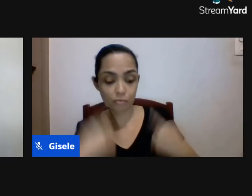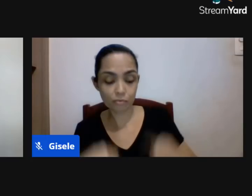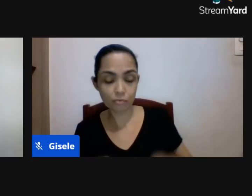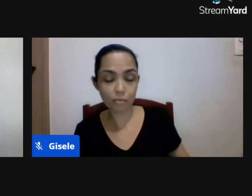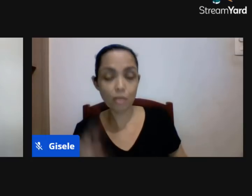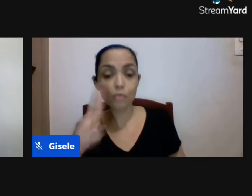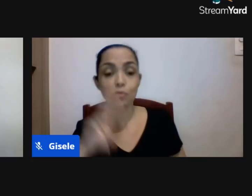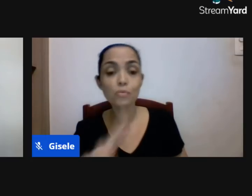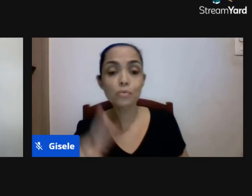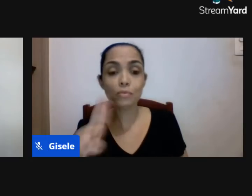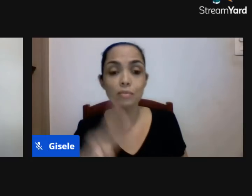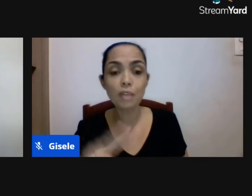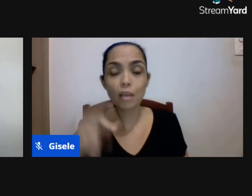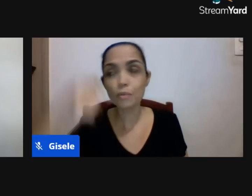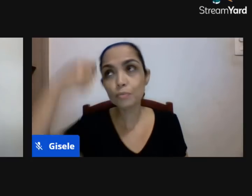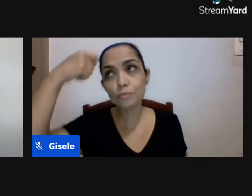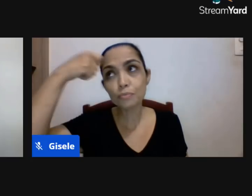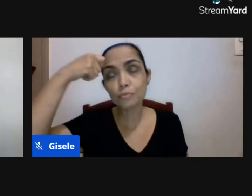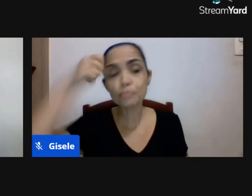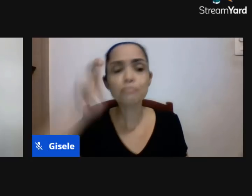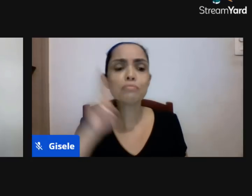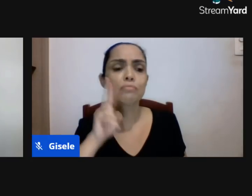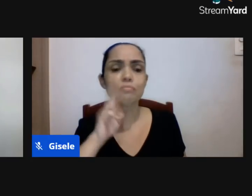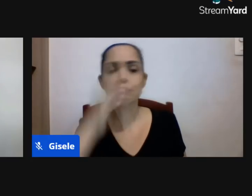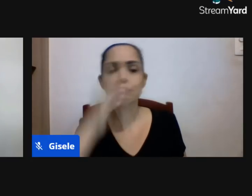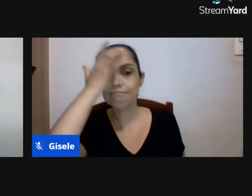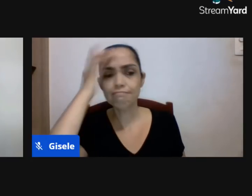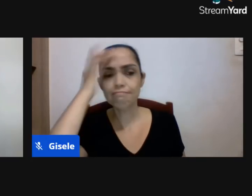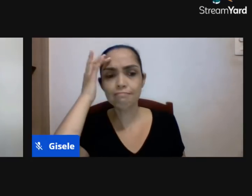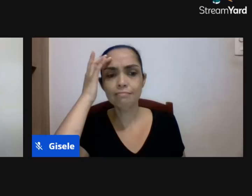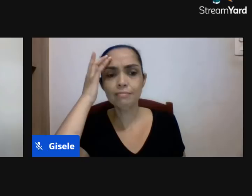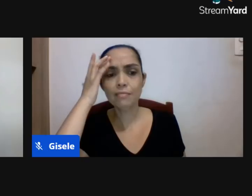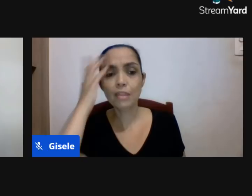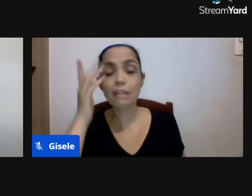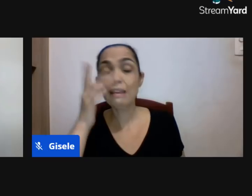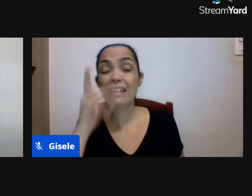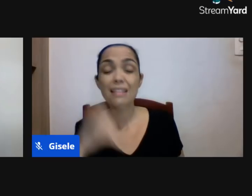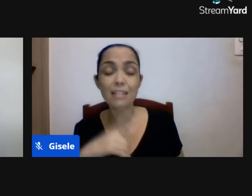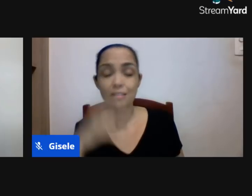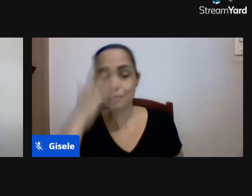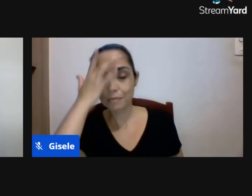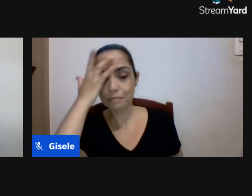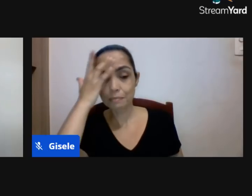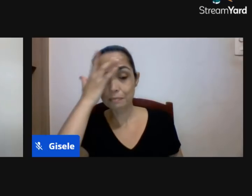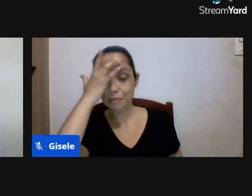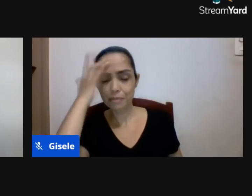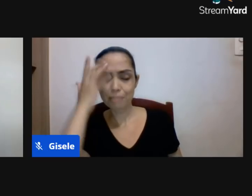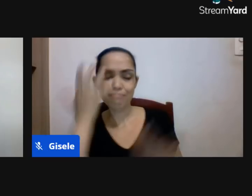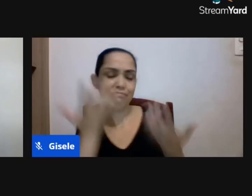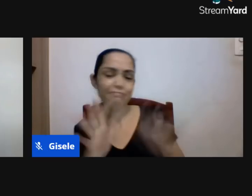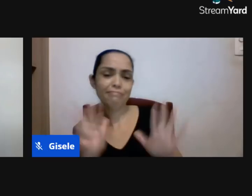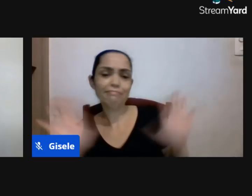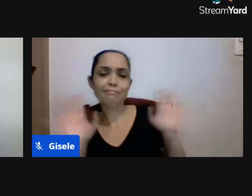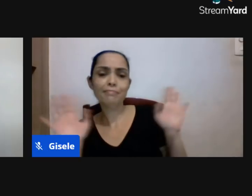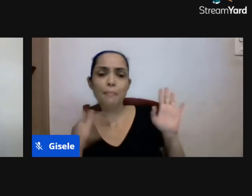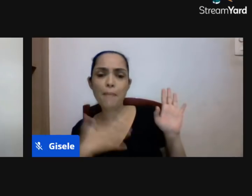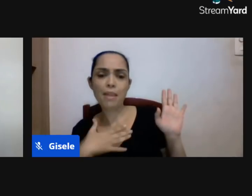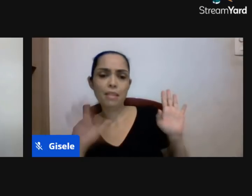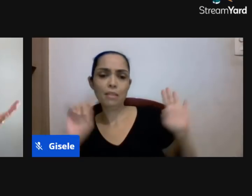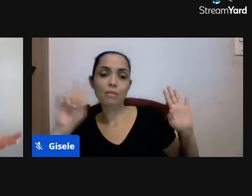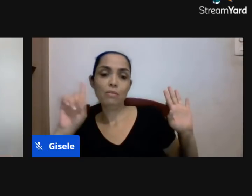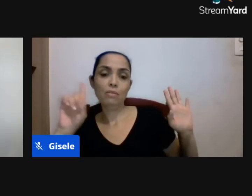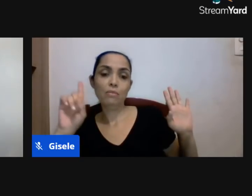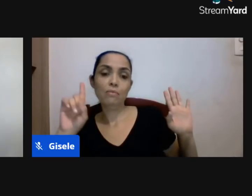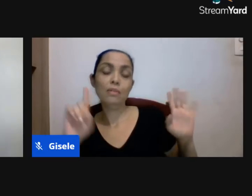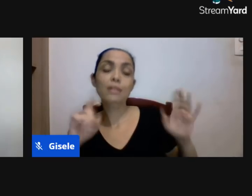na testa de qualquer pessoa. A gente sabe que tem algumas pessoas que são mais resistentes, que não vão deixar ferir a temperatura de jeito nenhum, mesmo a